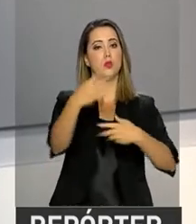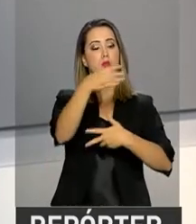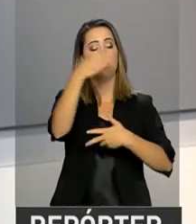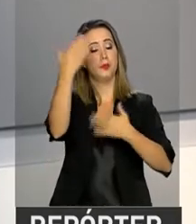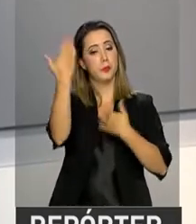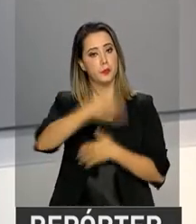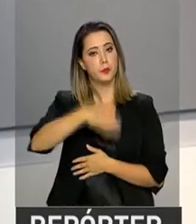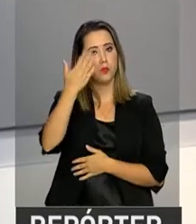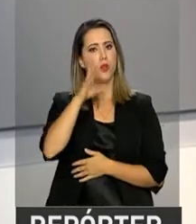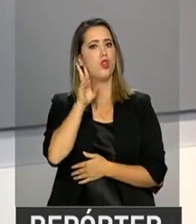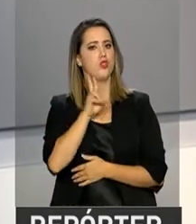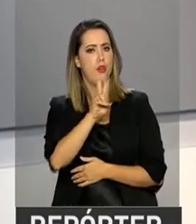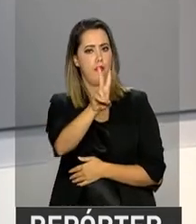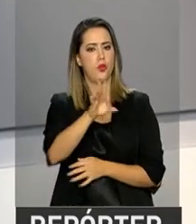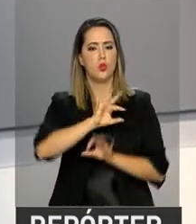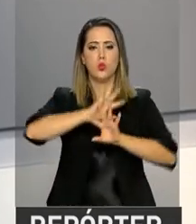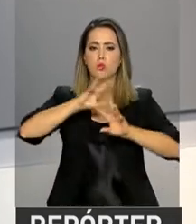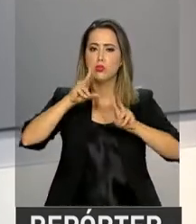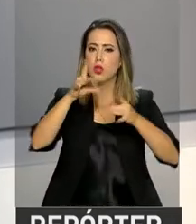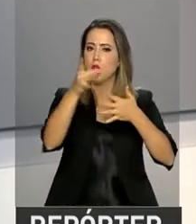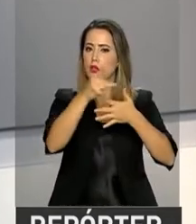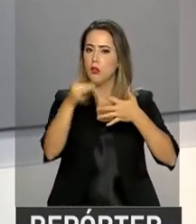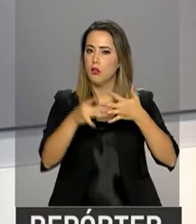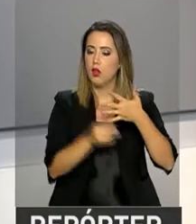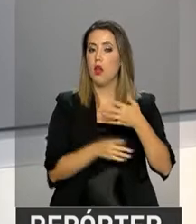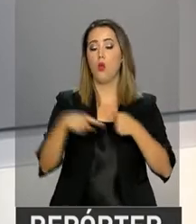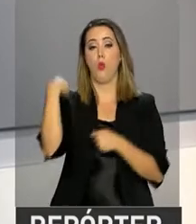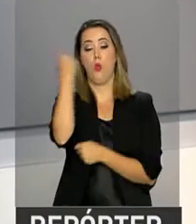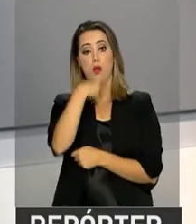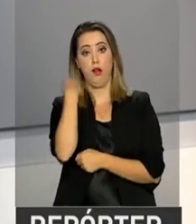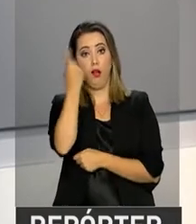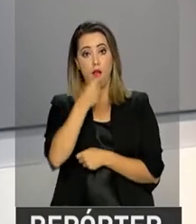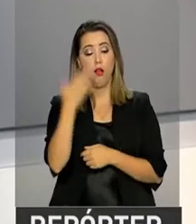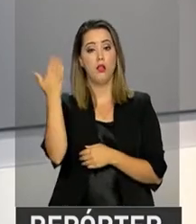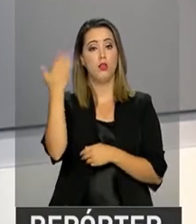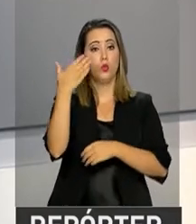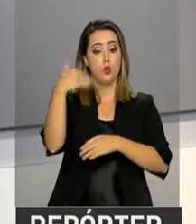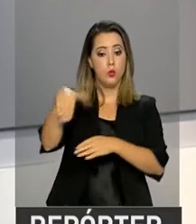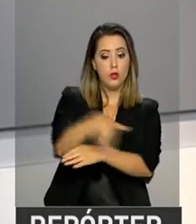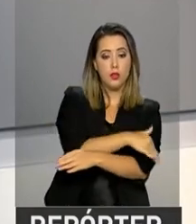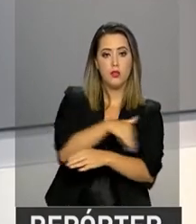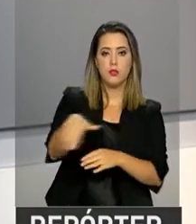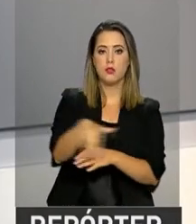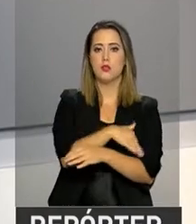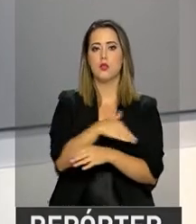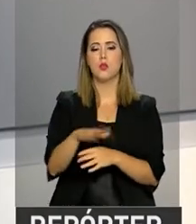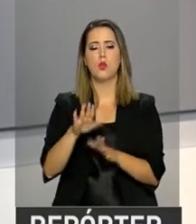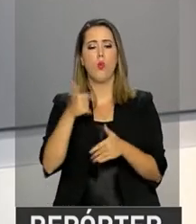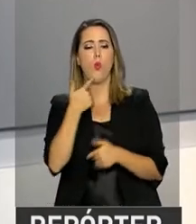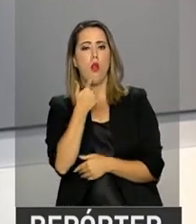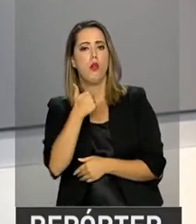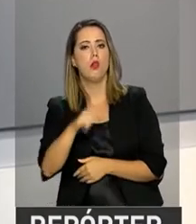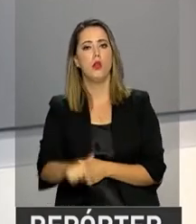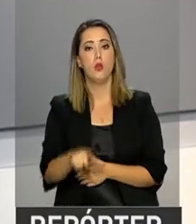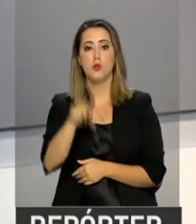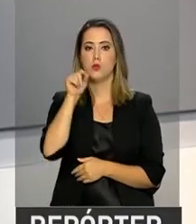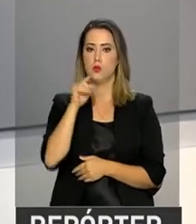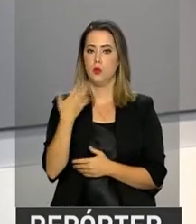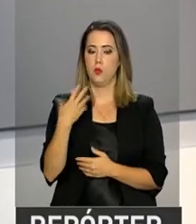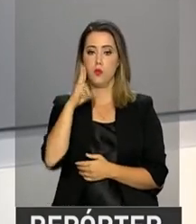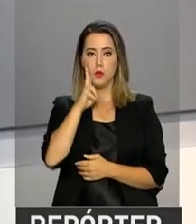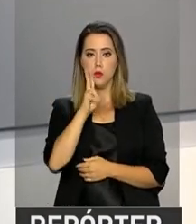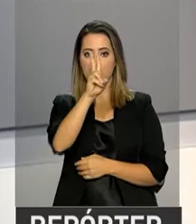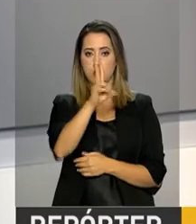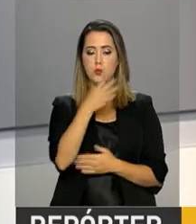já conferiram dados, como local das provas, horário e opção de língua estrangeira. O acesso ao cartão pode ser feito na página